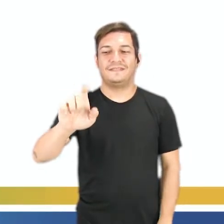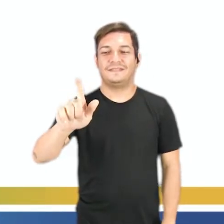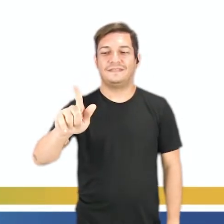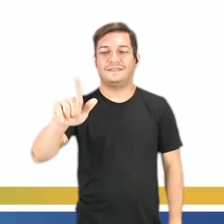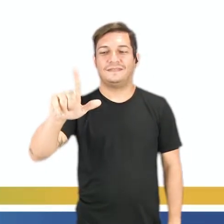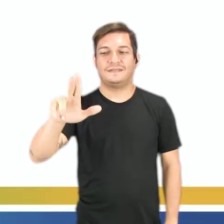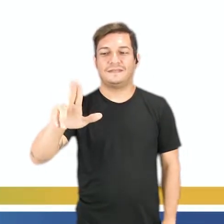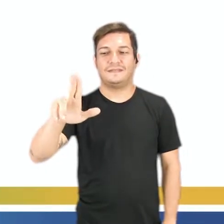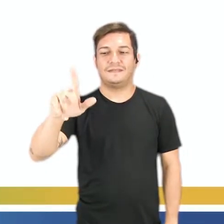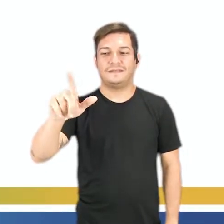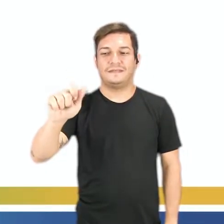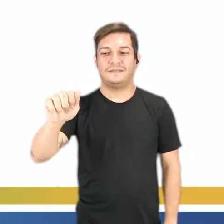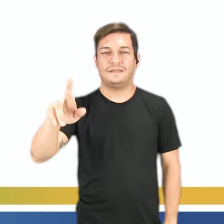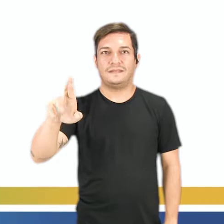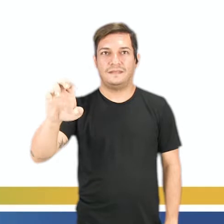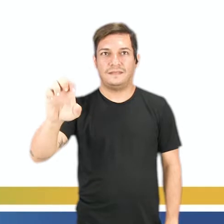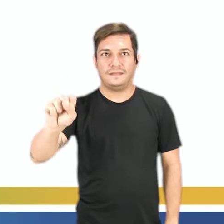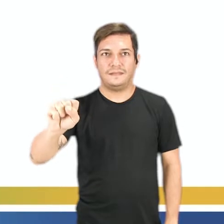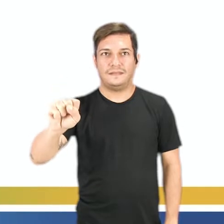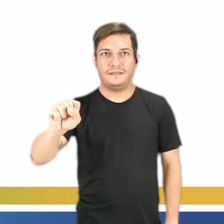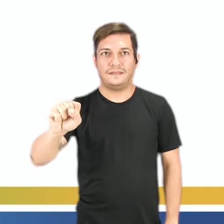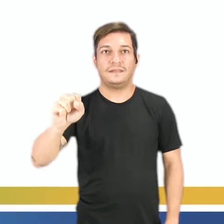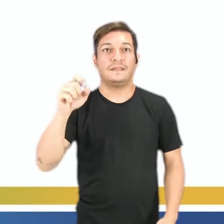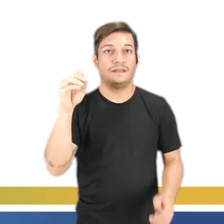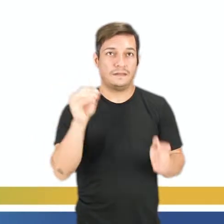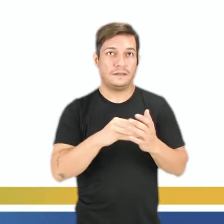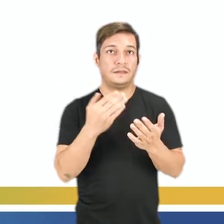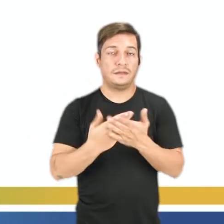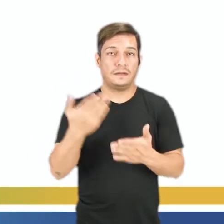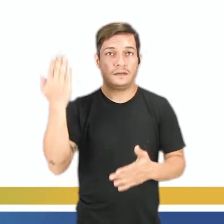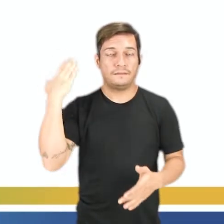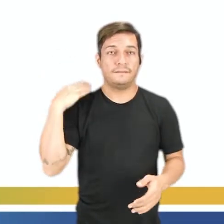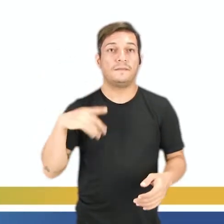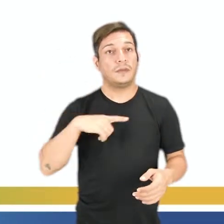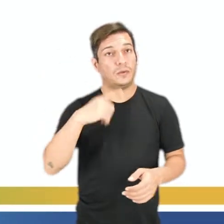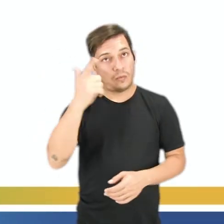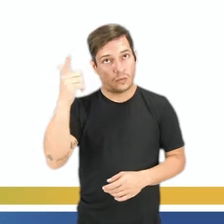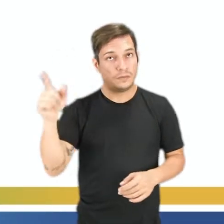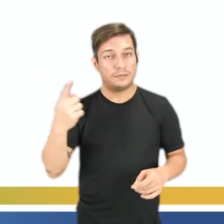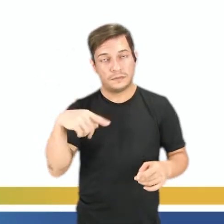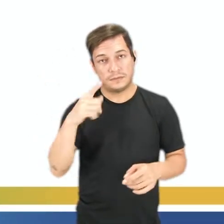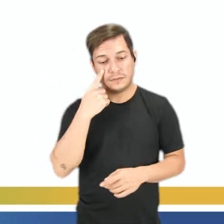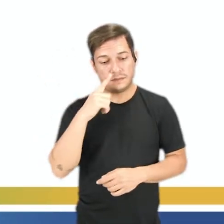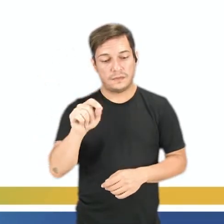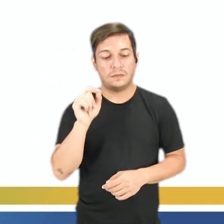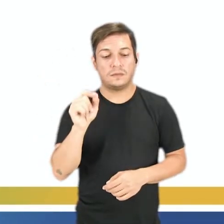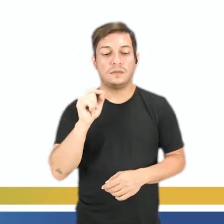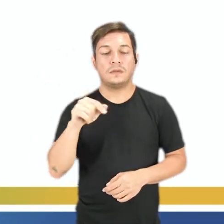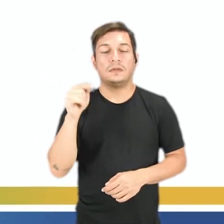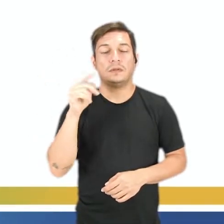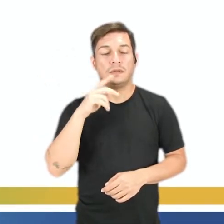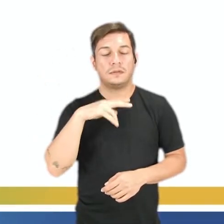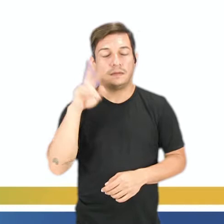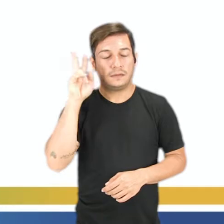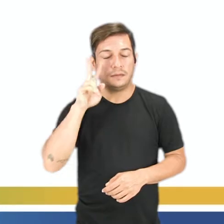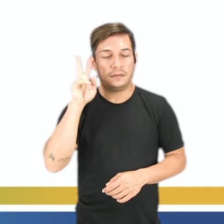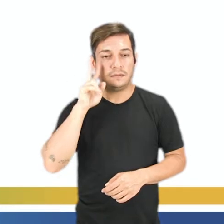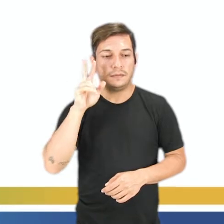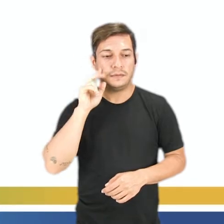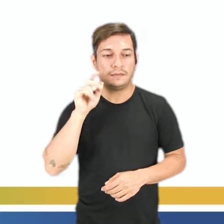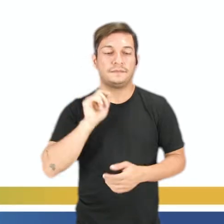regulares, tá? Aqueles que a gente viu na aula passada. Tem outros também aí, só para você dar uma lembradinha no que a gente